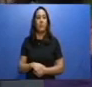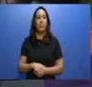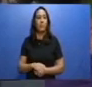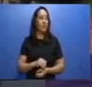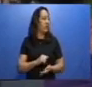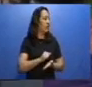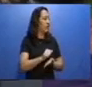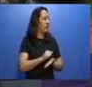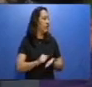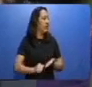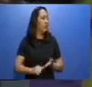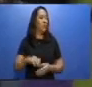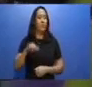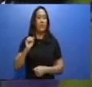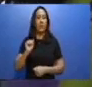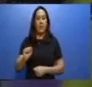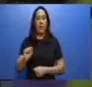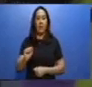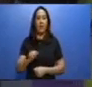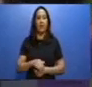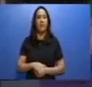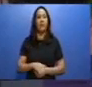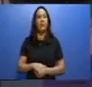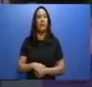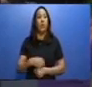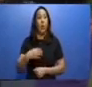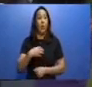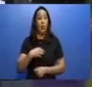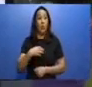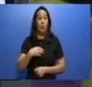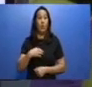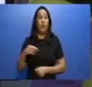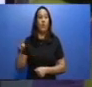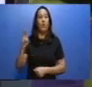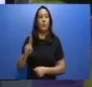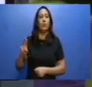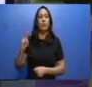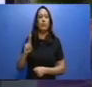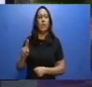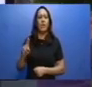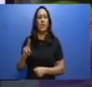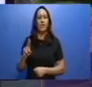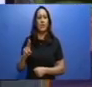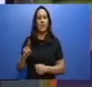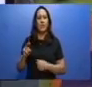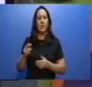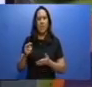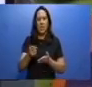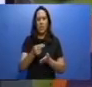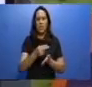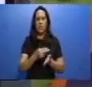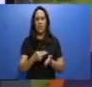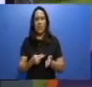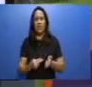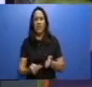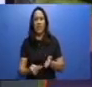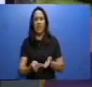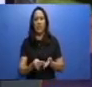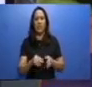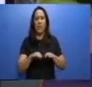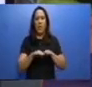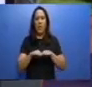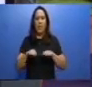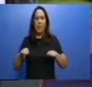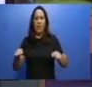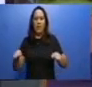Letra A. As formas usadas pelo artista são planas ou espaciais? Que isso, professora? Ainda está pedindo